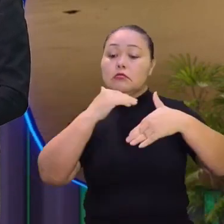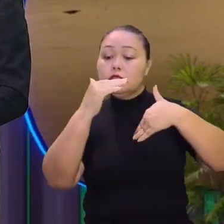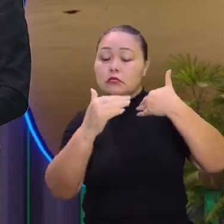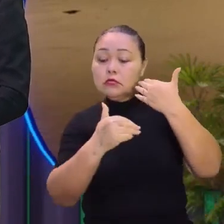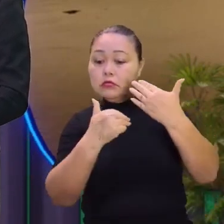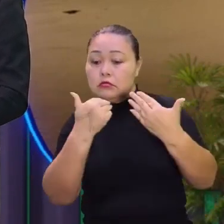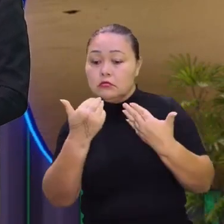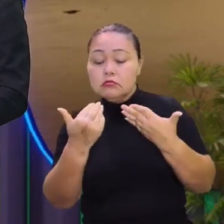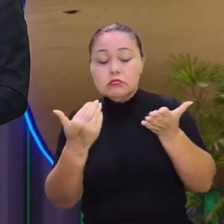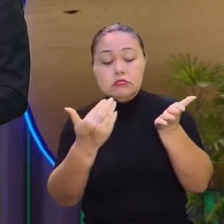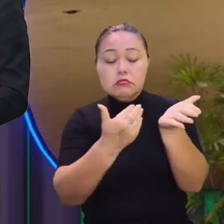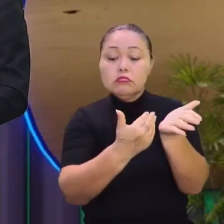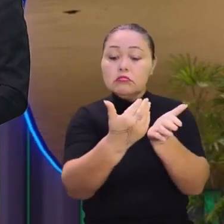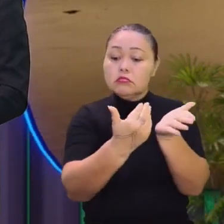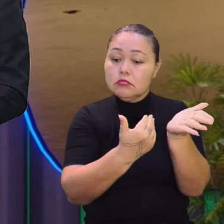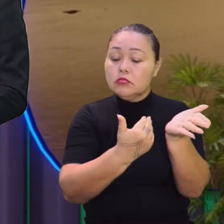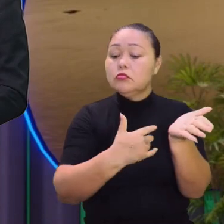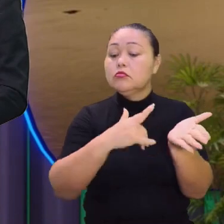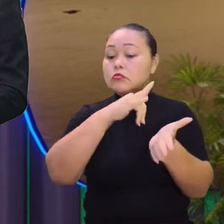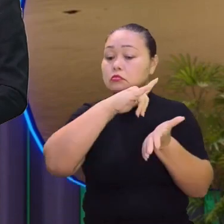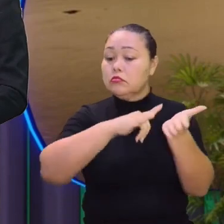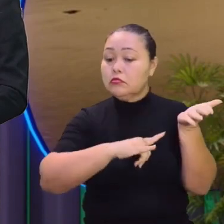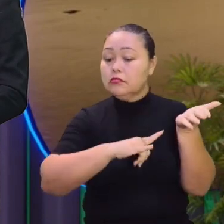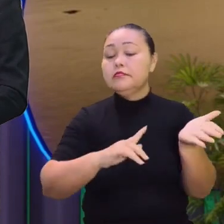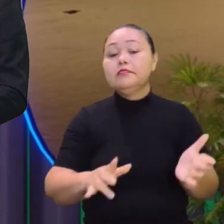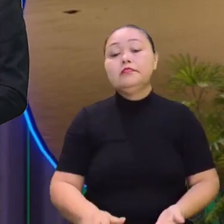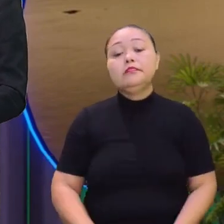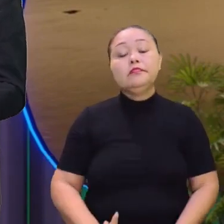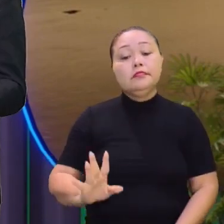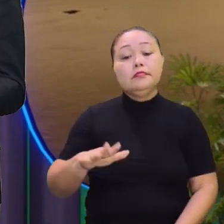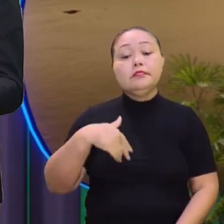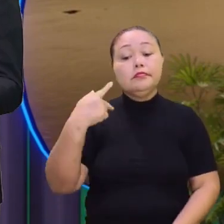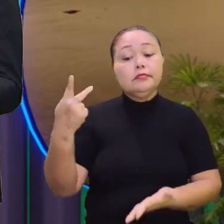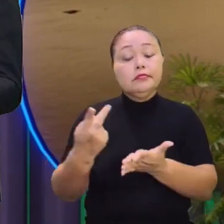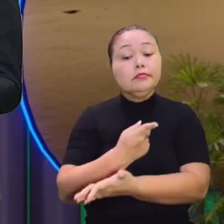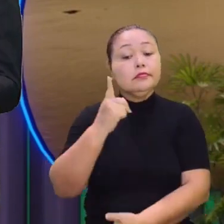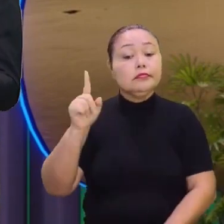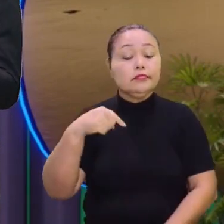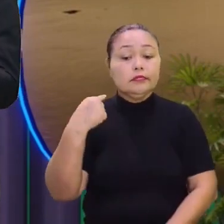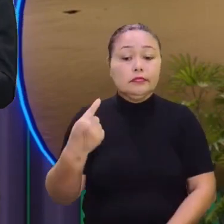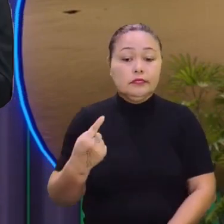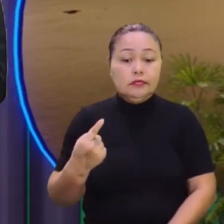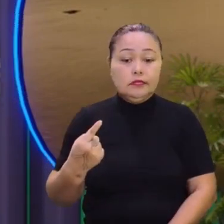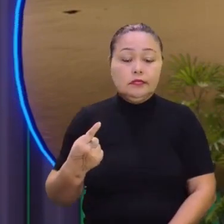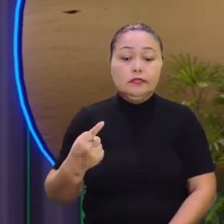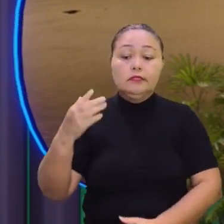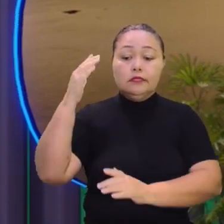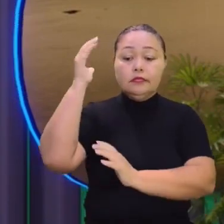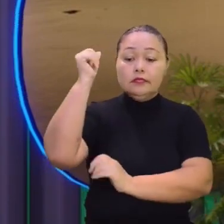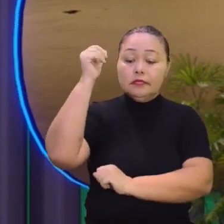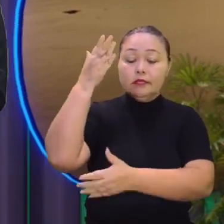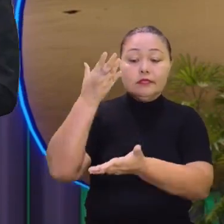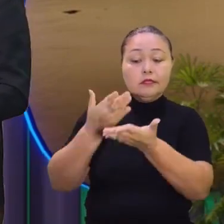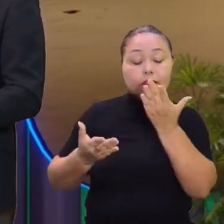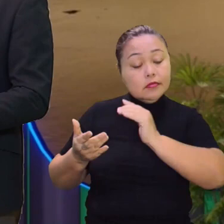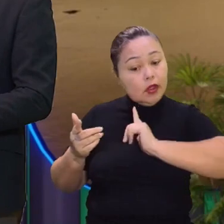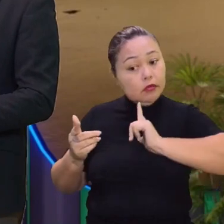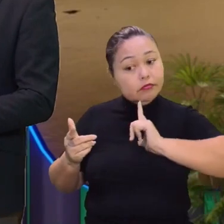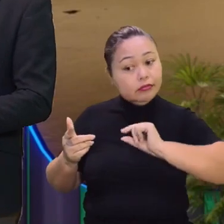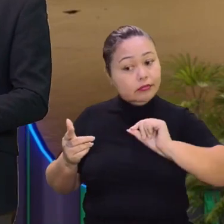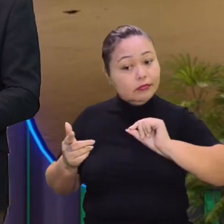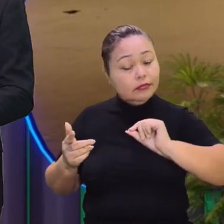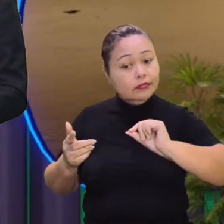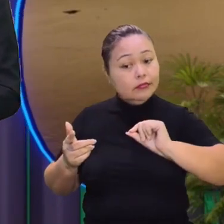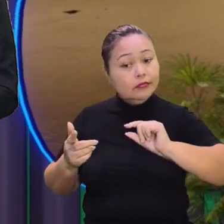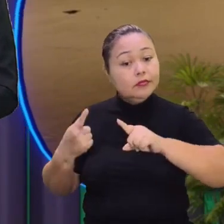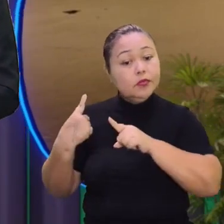dominá-la, de acordo com o Ut Possidete, né? Esse tratado. Vamos lá? Aí, o que vai acontecer? Espanha vai sair perdendo e muito.